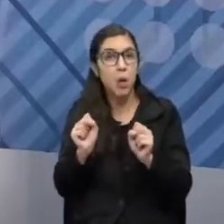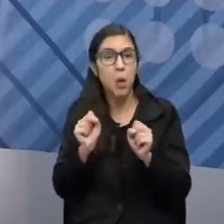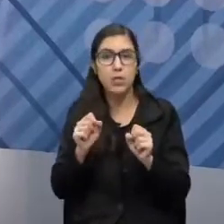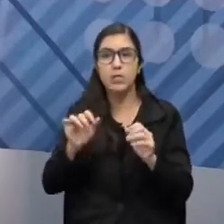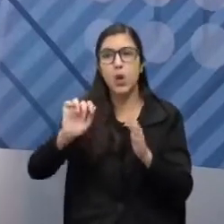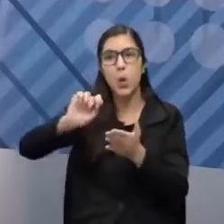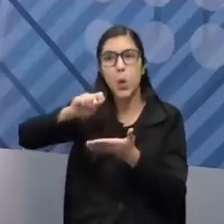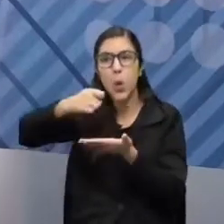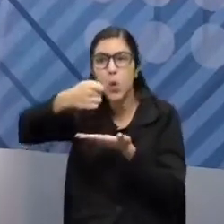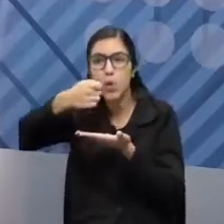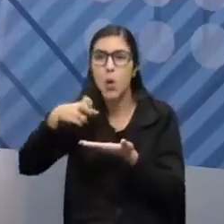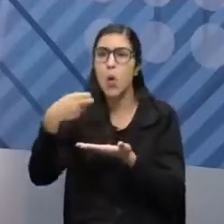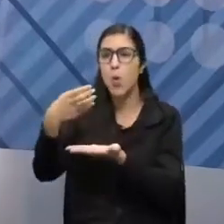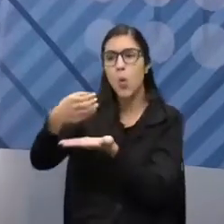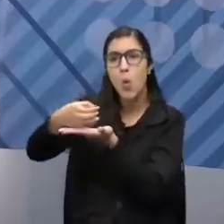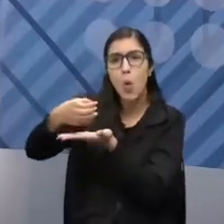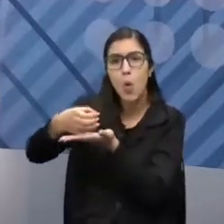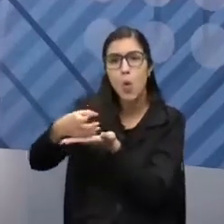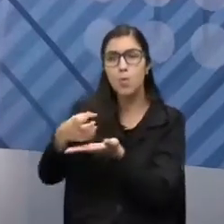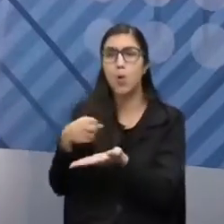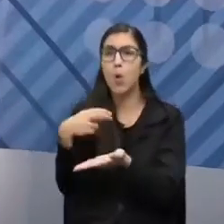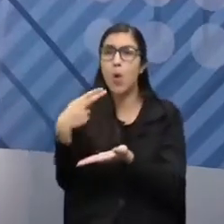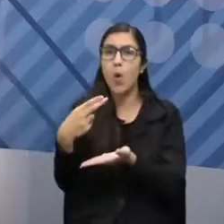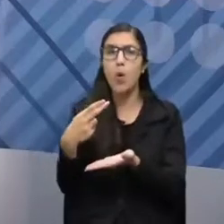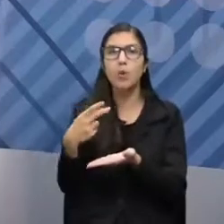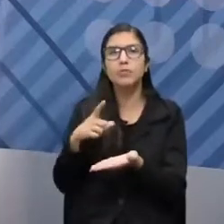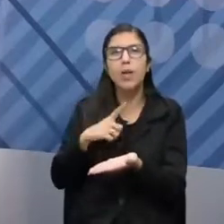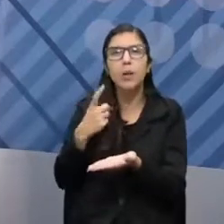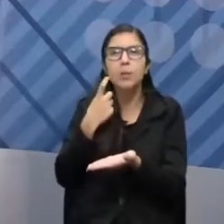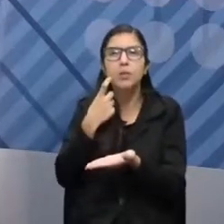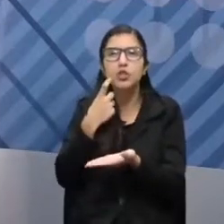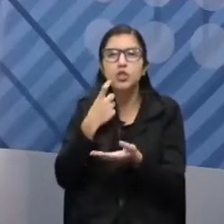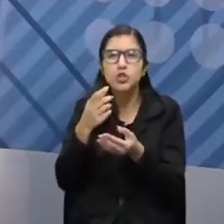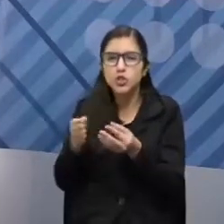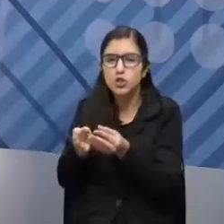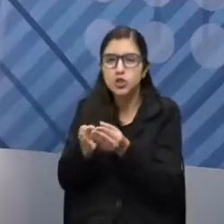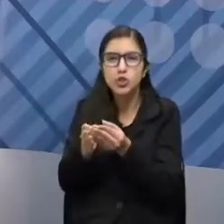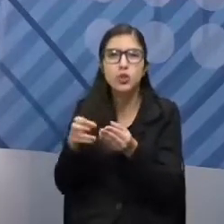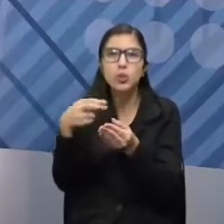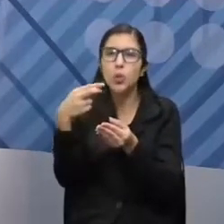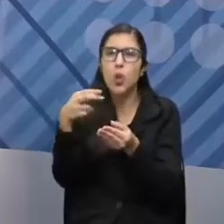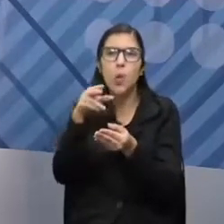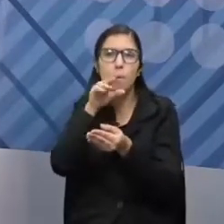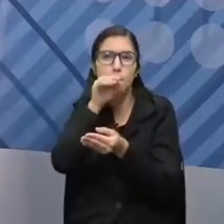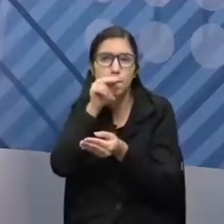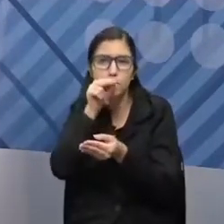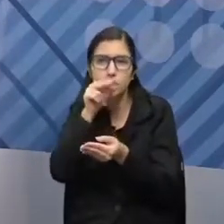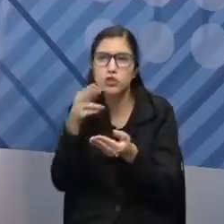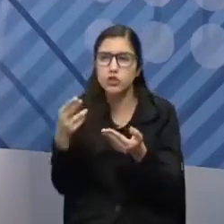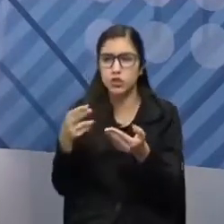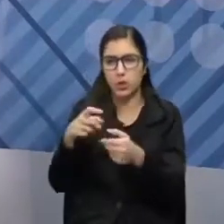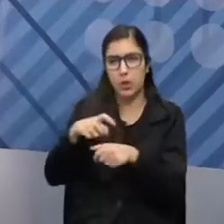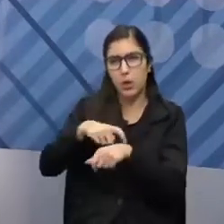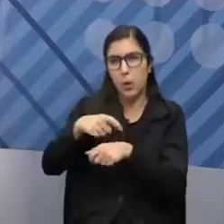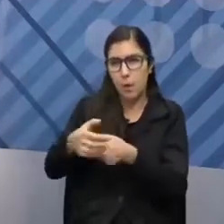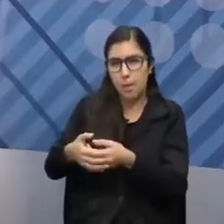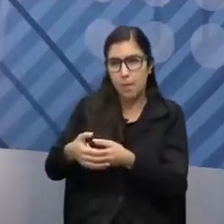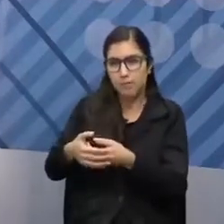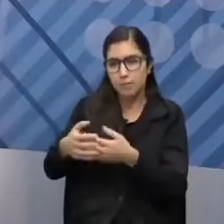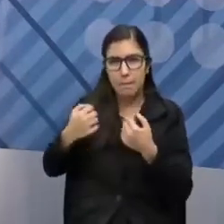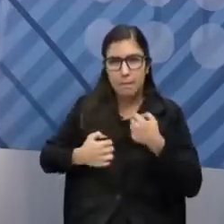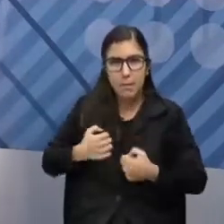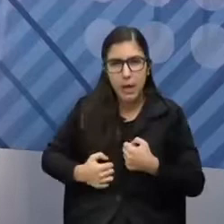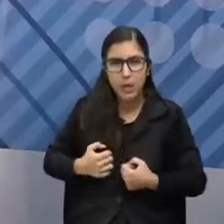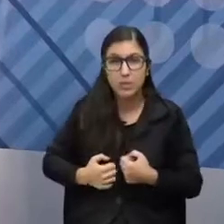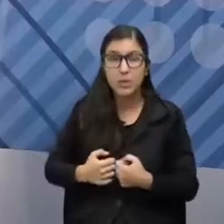como pode ser um copinho, pode ser um peixinho ou um patinho de borracha na hora do banho. O importante